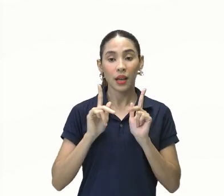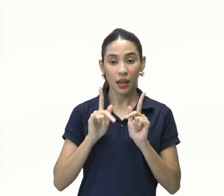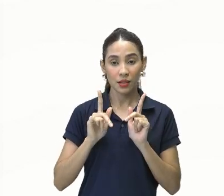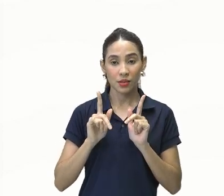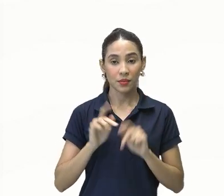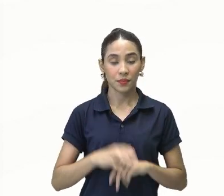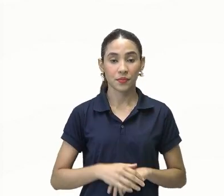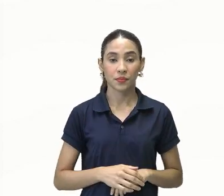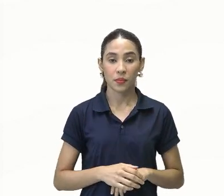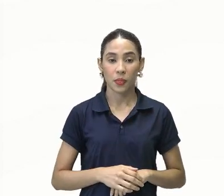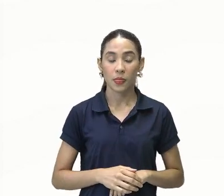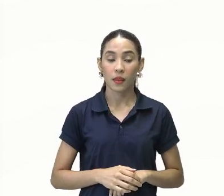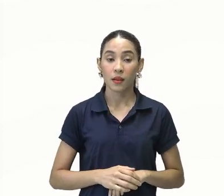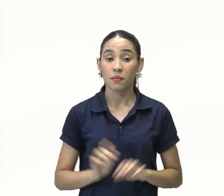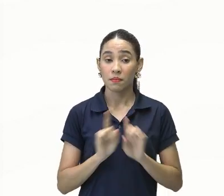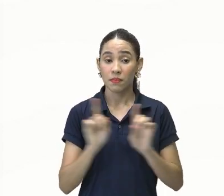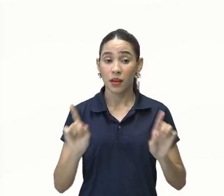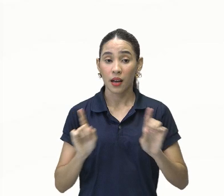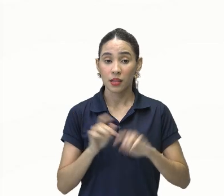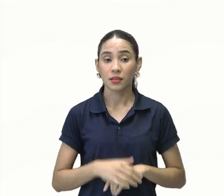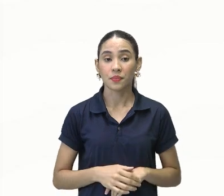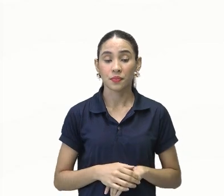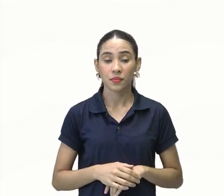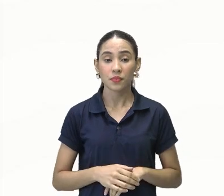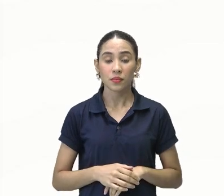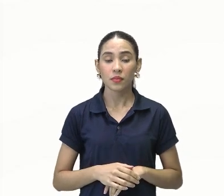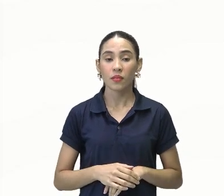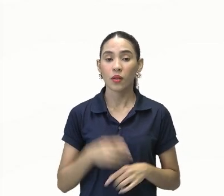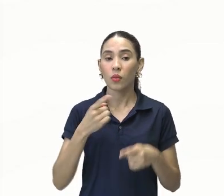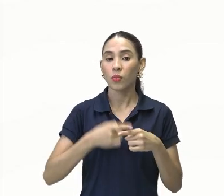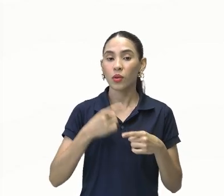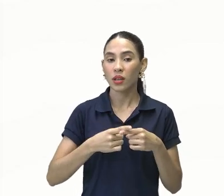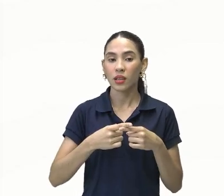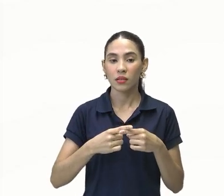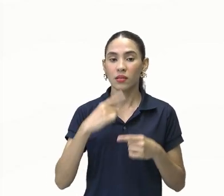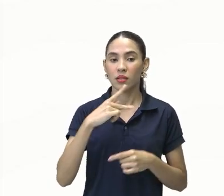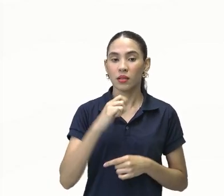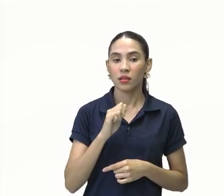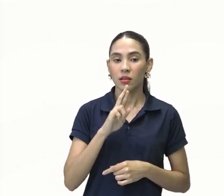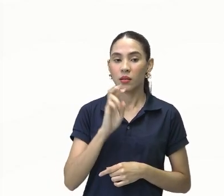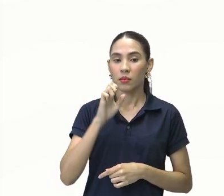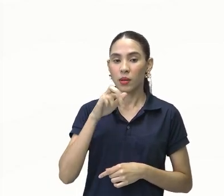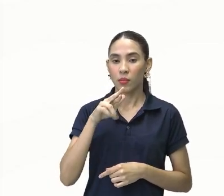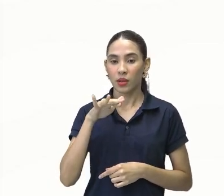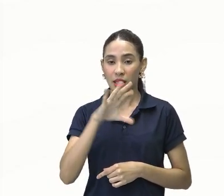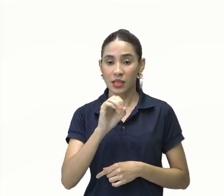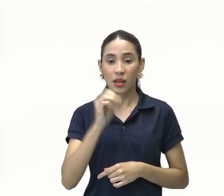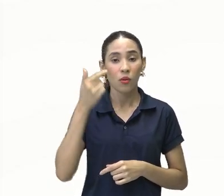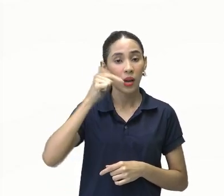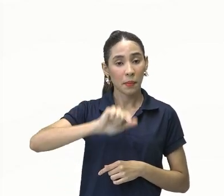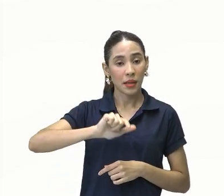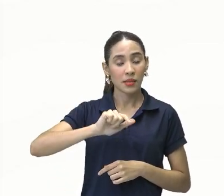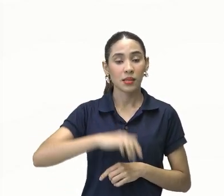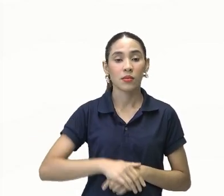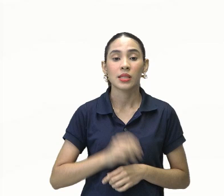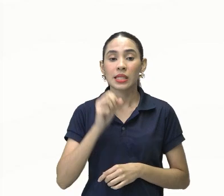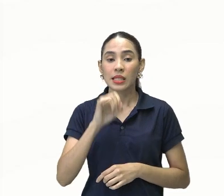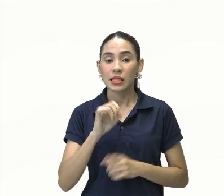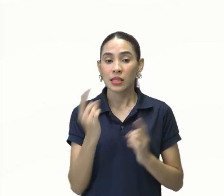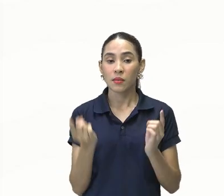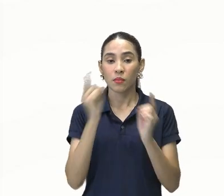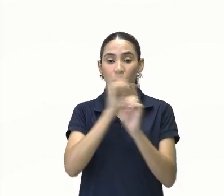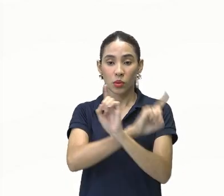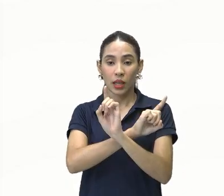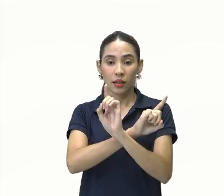tá bom? Porém, por que que entra na permutação com repetição? Se eu trocar a